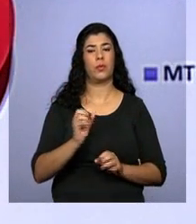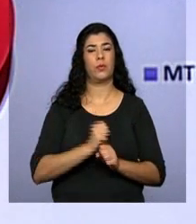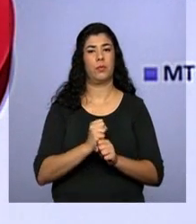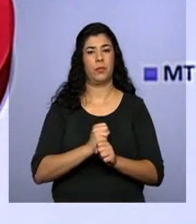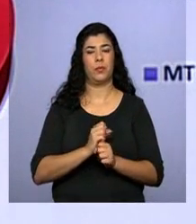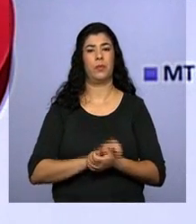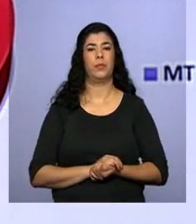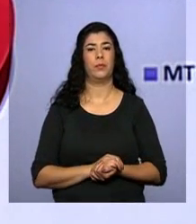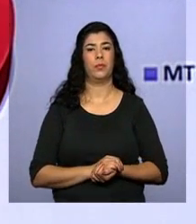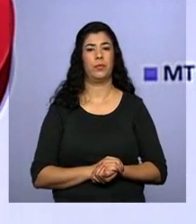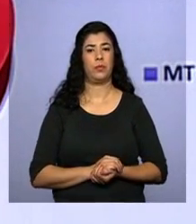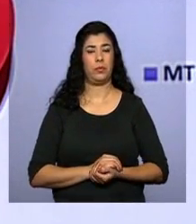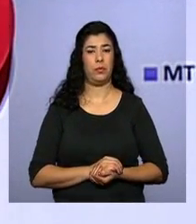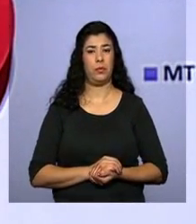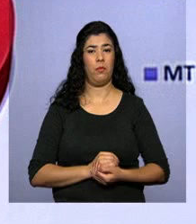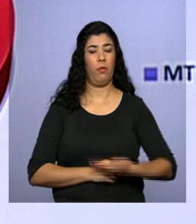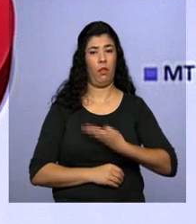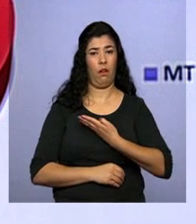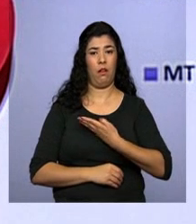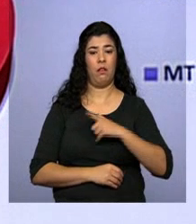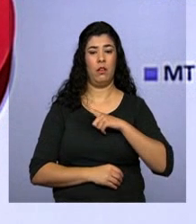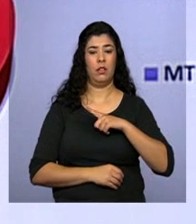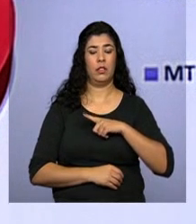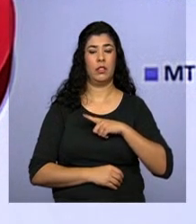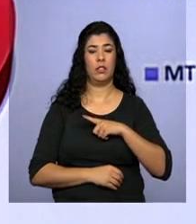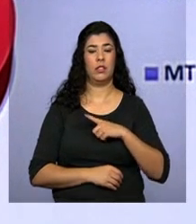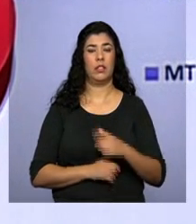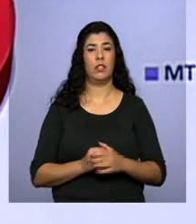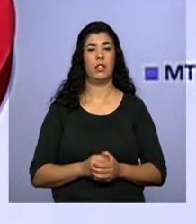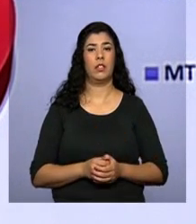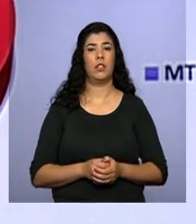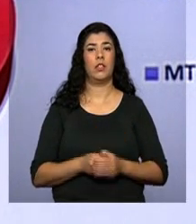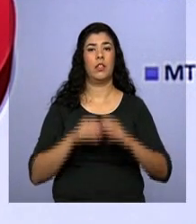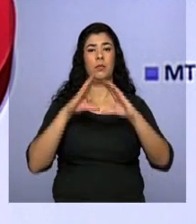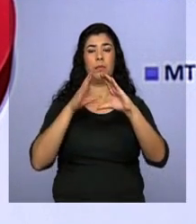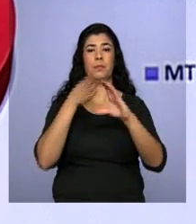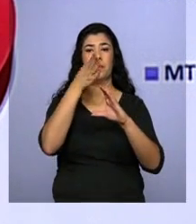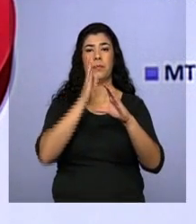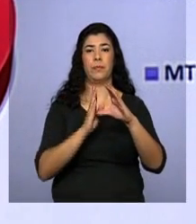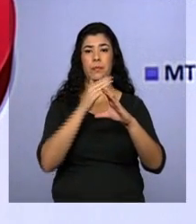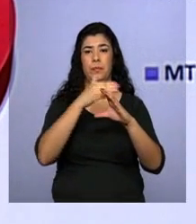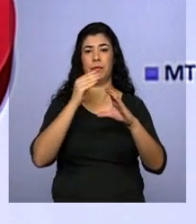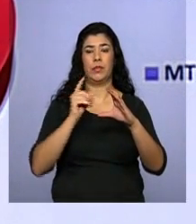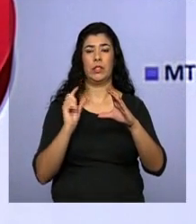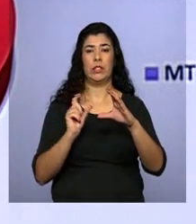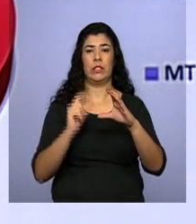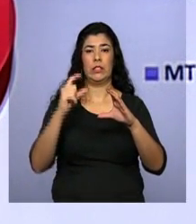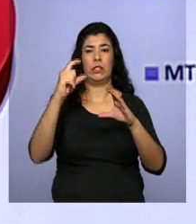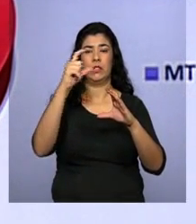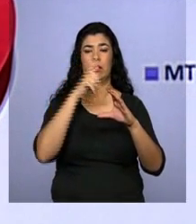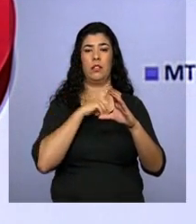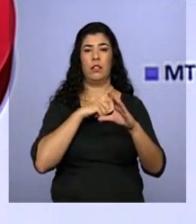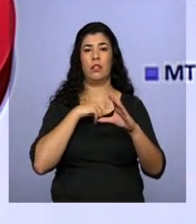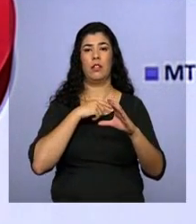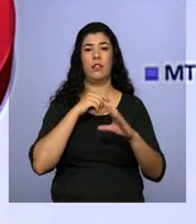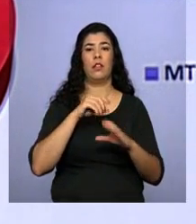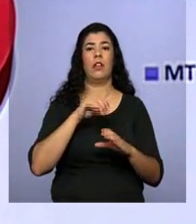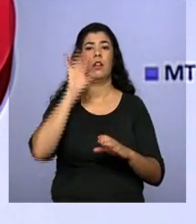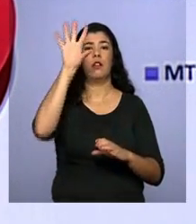pode passar aqui uma divisão daquilo que foi destinado por estado na região